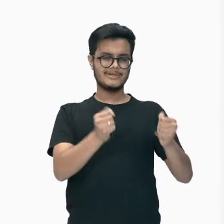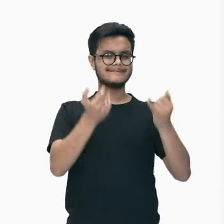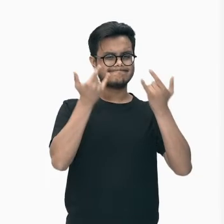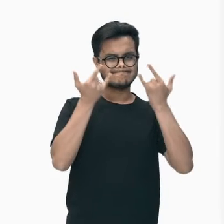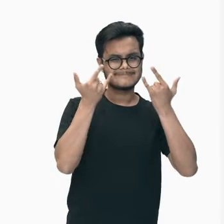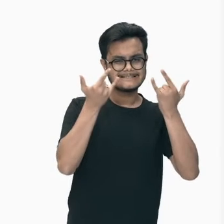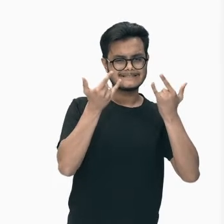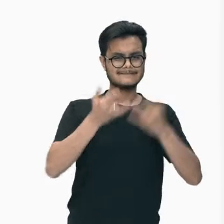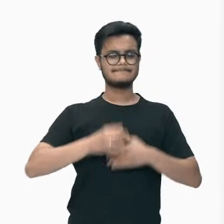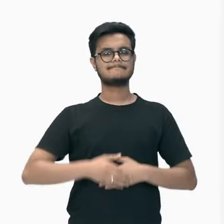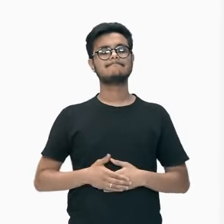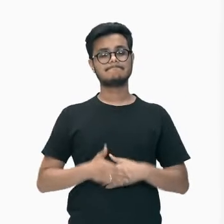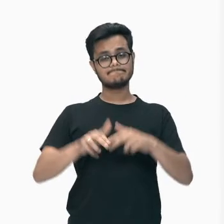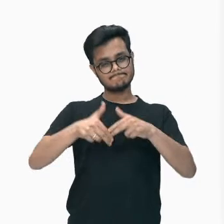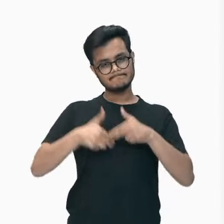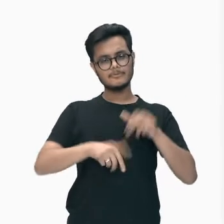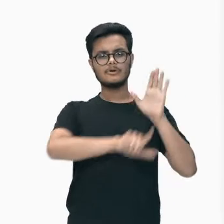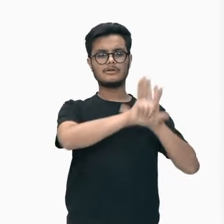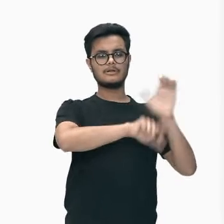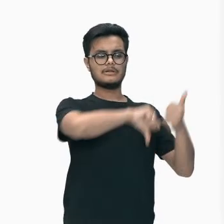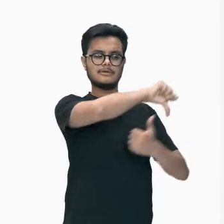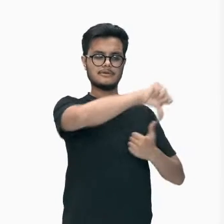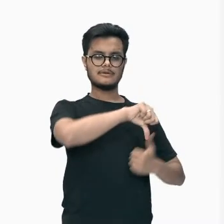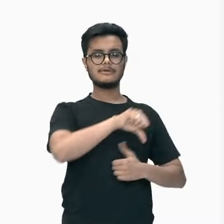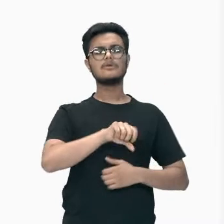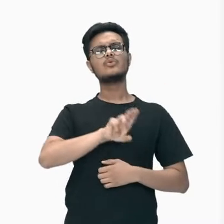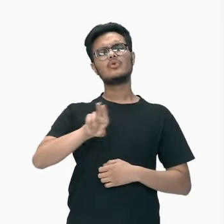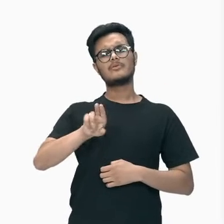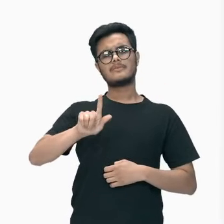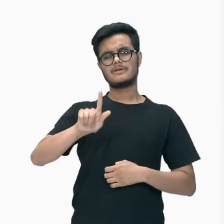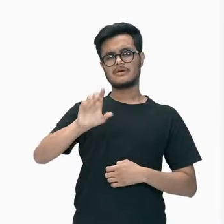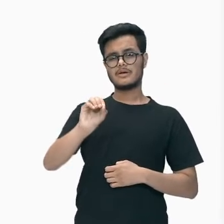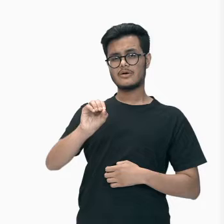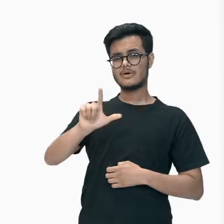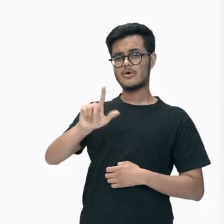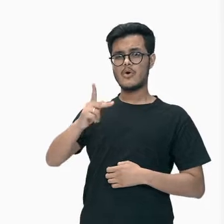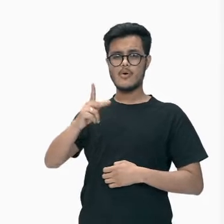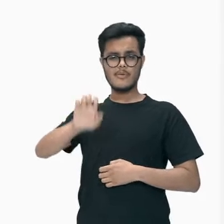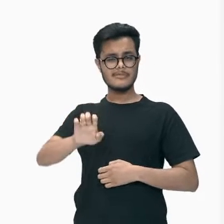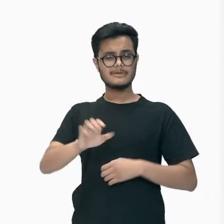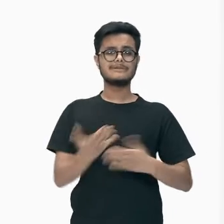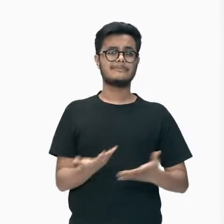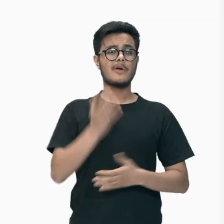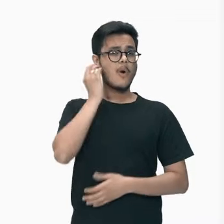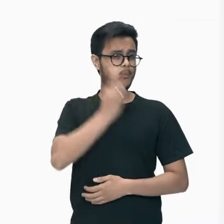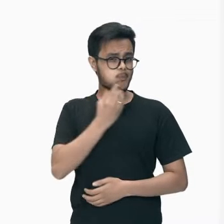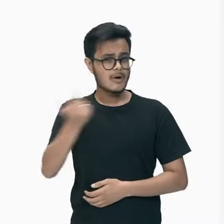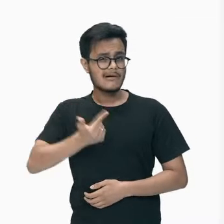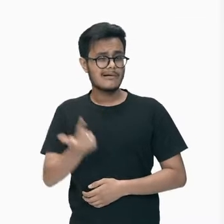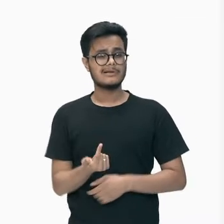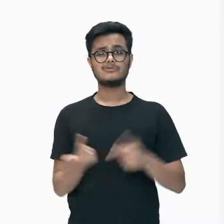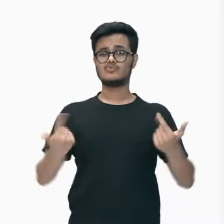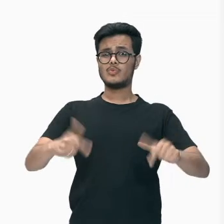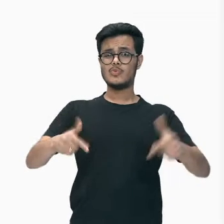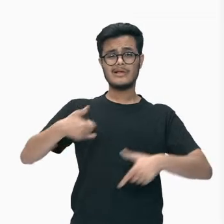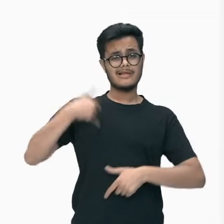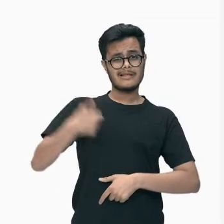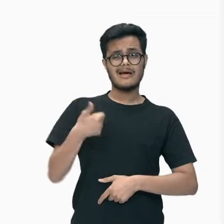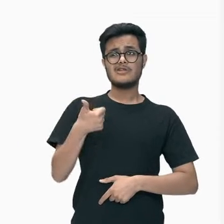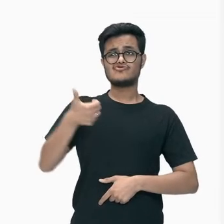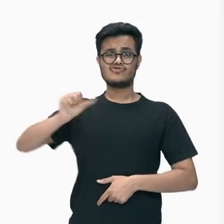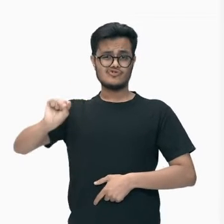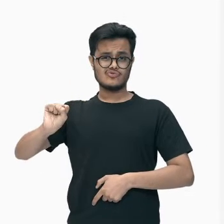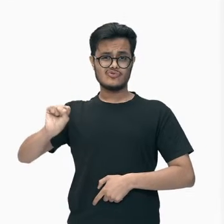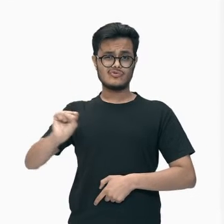isso, dá-se o golpe da maioridade. Chama-se golpe da maioridade porque Dom Pedro não tinha condição de assumir, né,